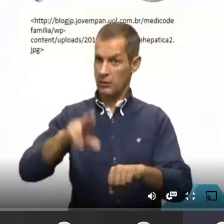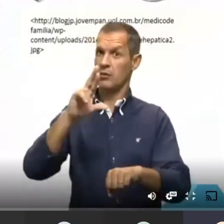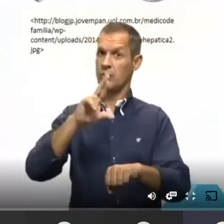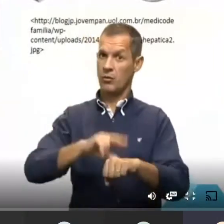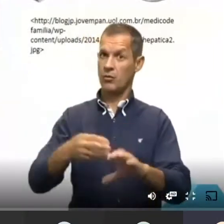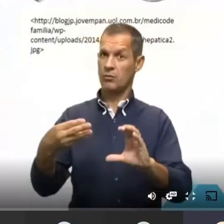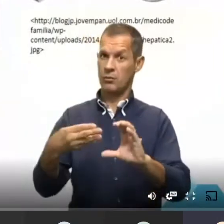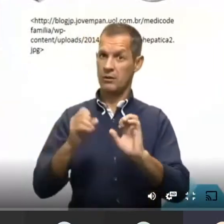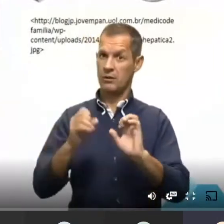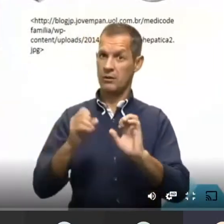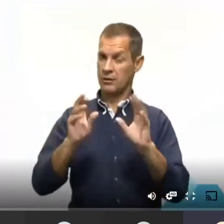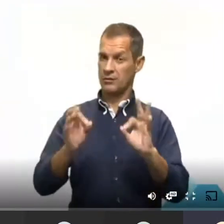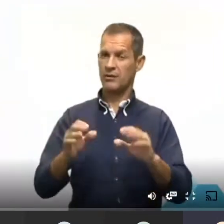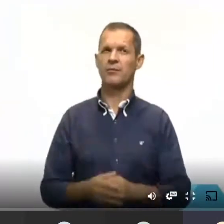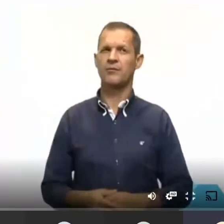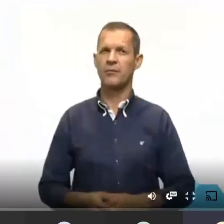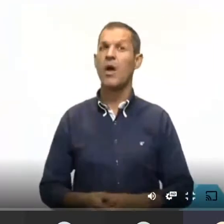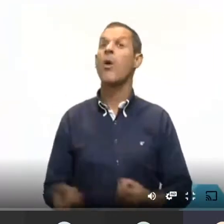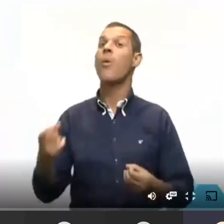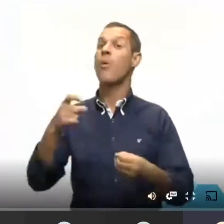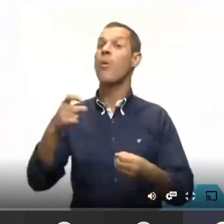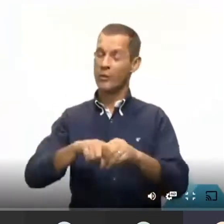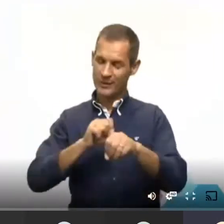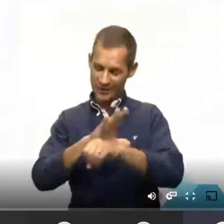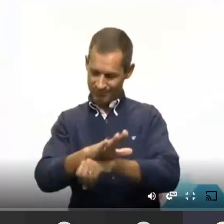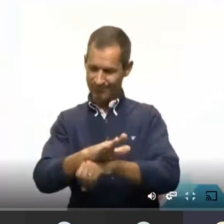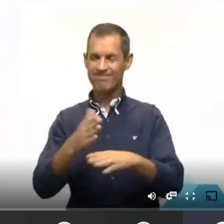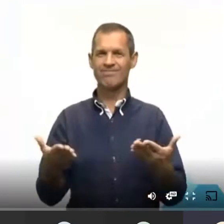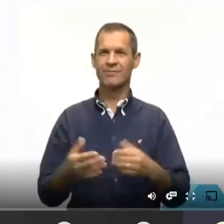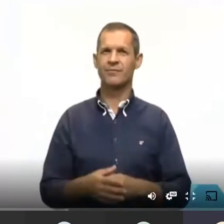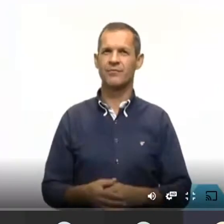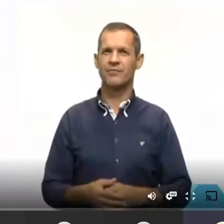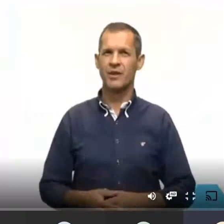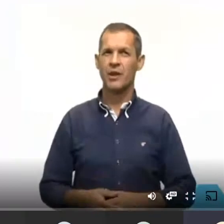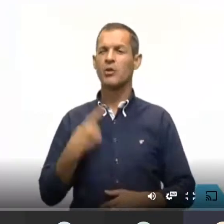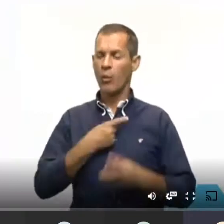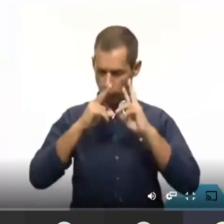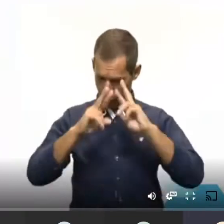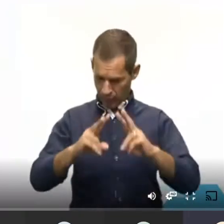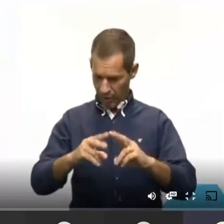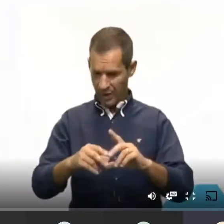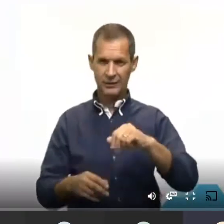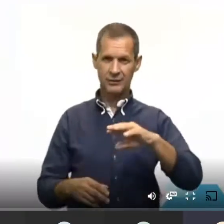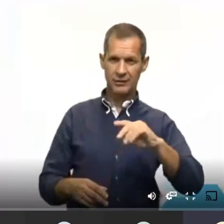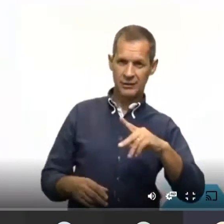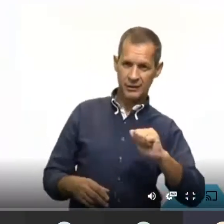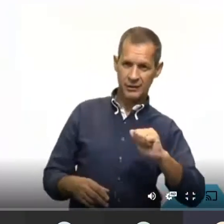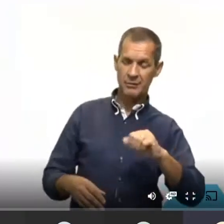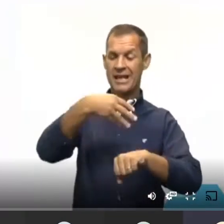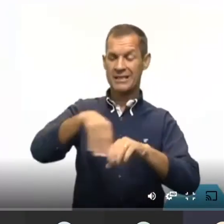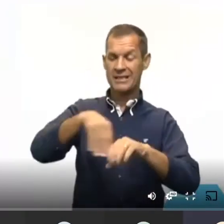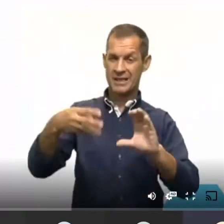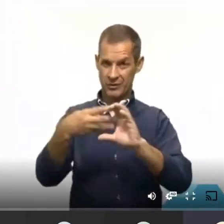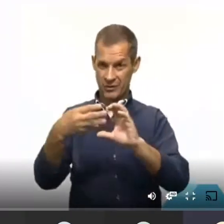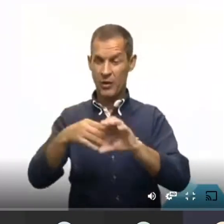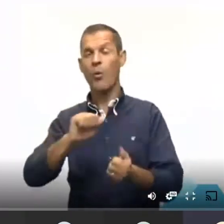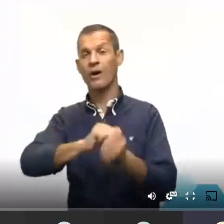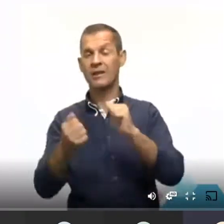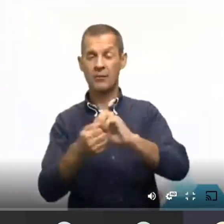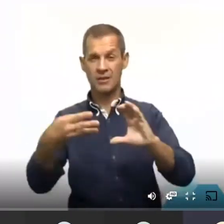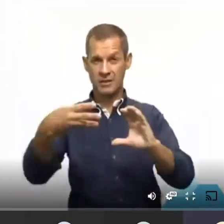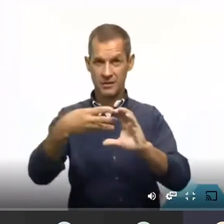reversível, certo? Continuando então. Vamos observar as lâminas de lesões celulares, né,